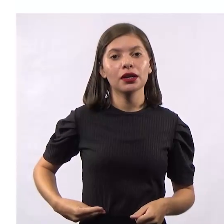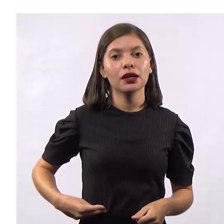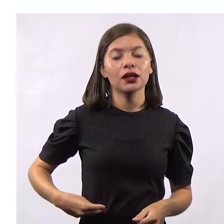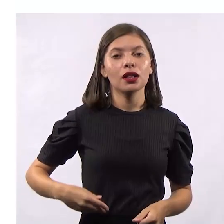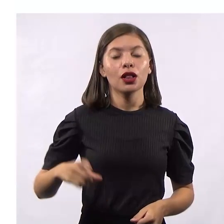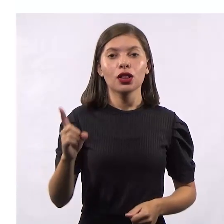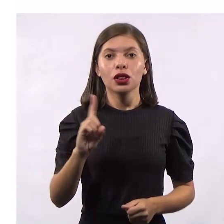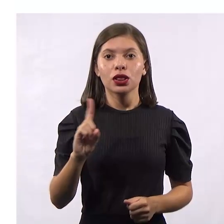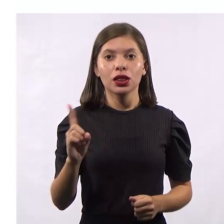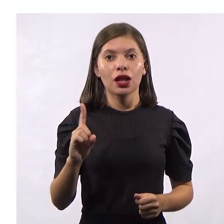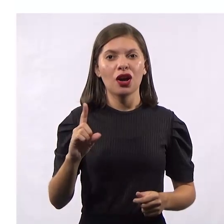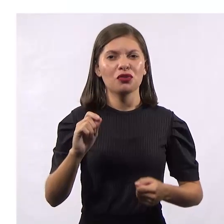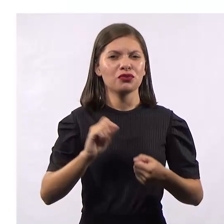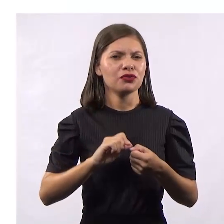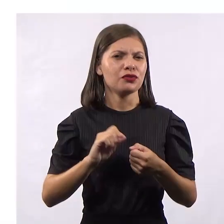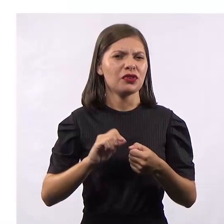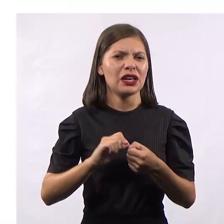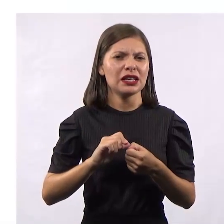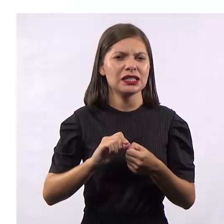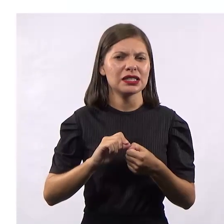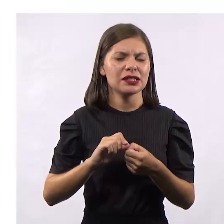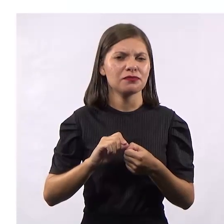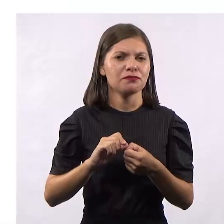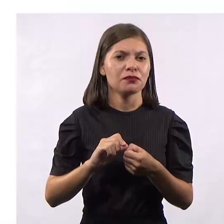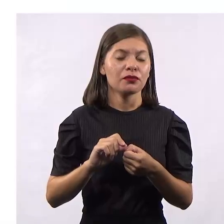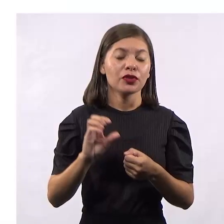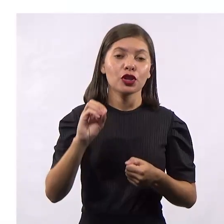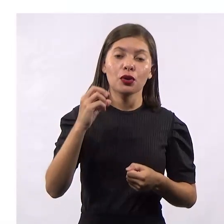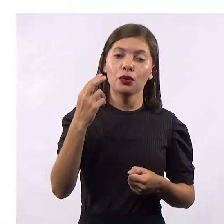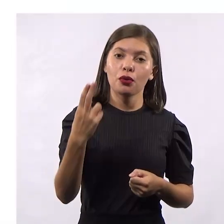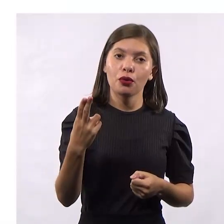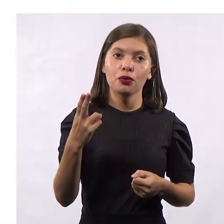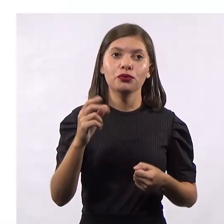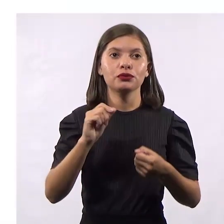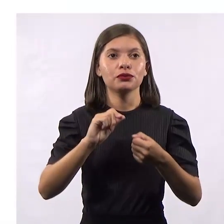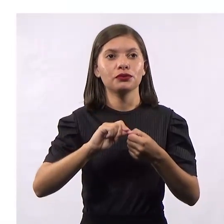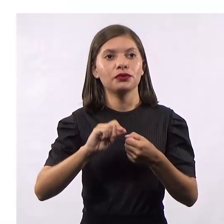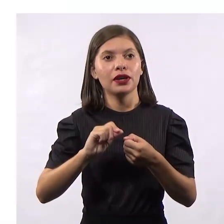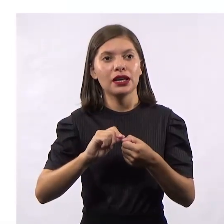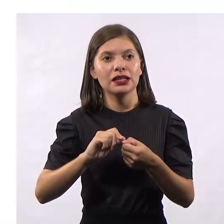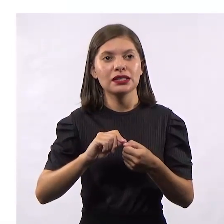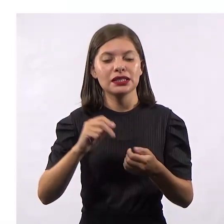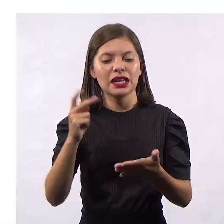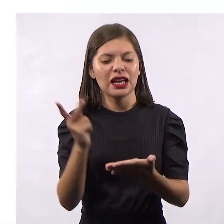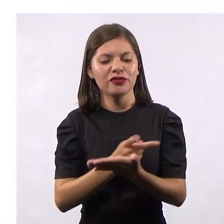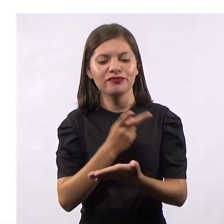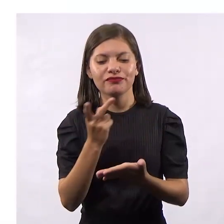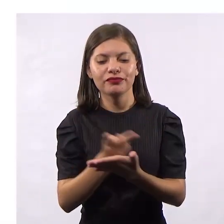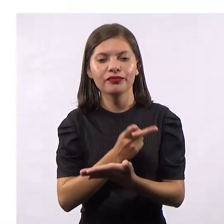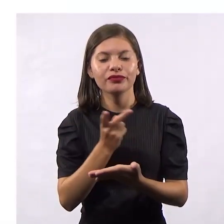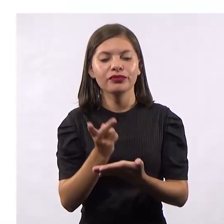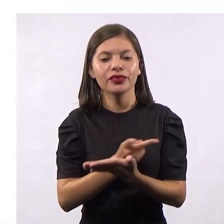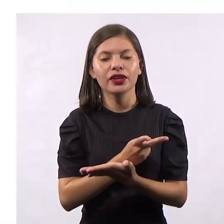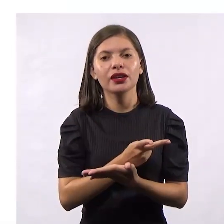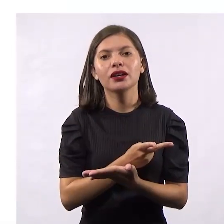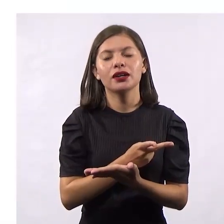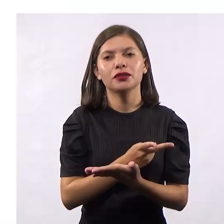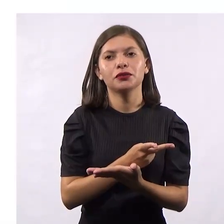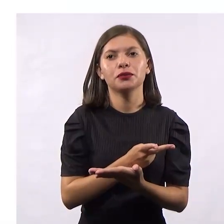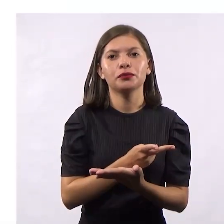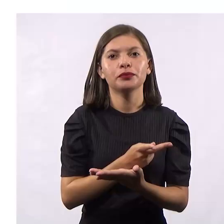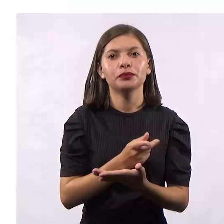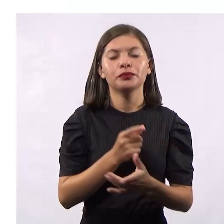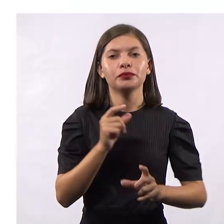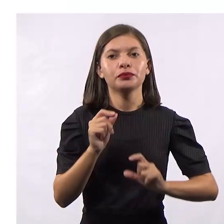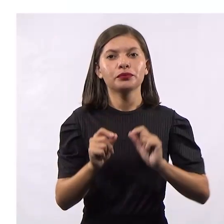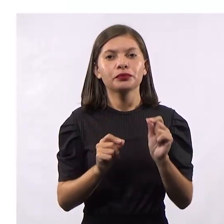houver o não cumprimento ou cumprimento irregular das normas do edital ou de cláusulas